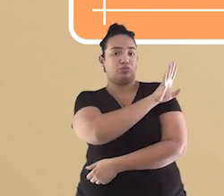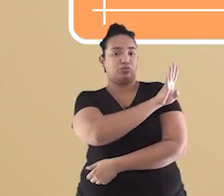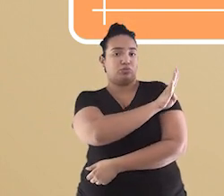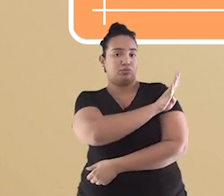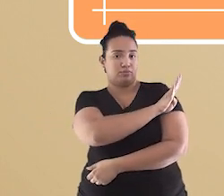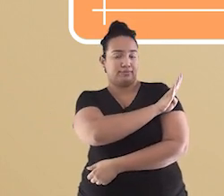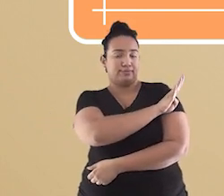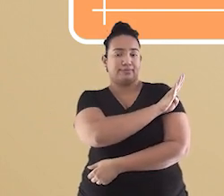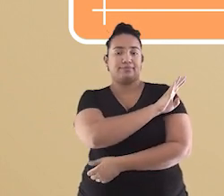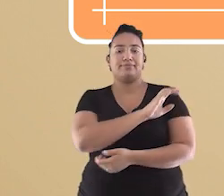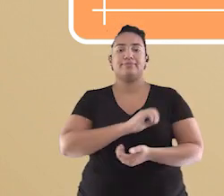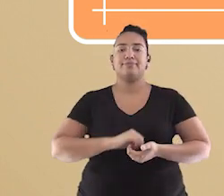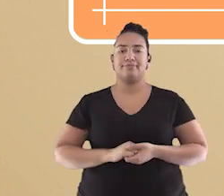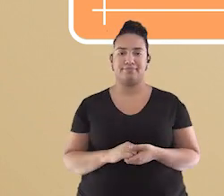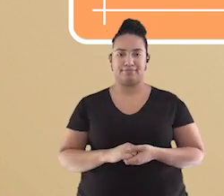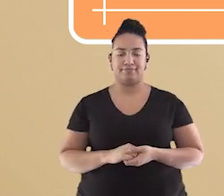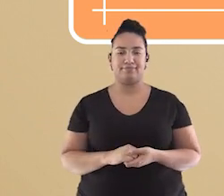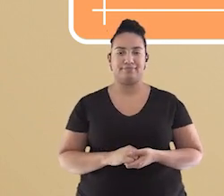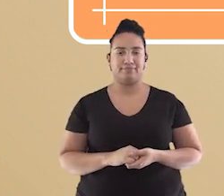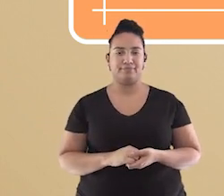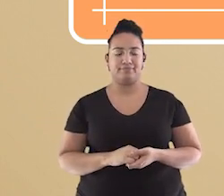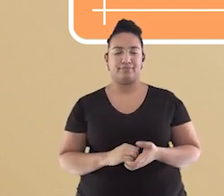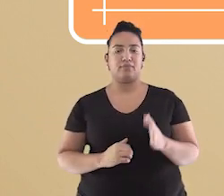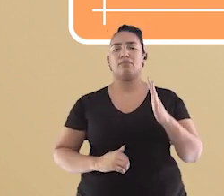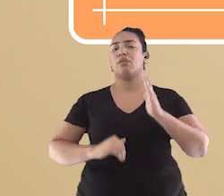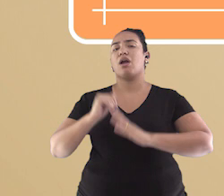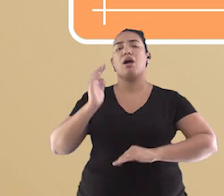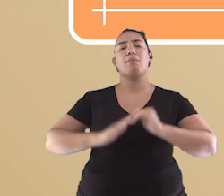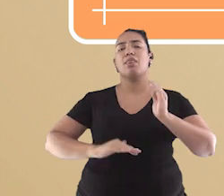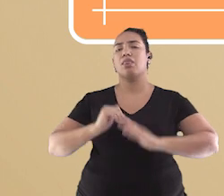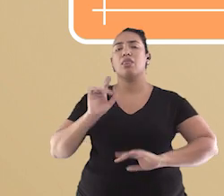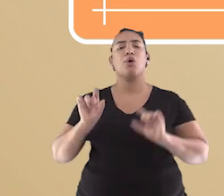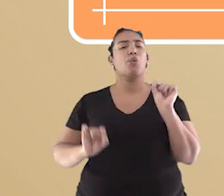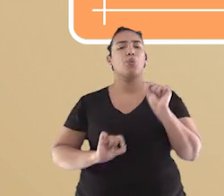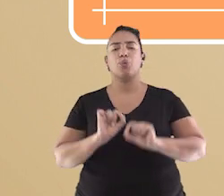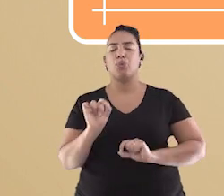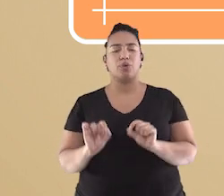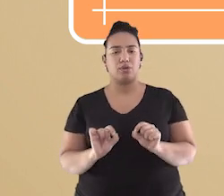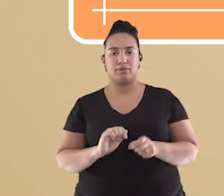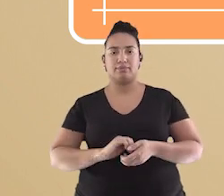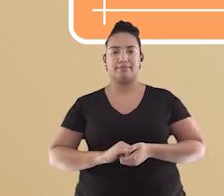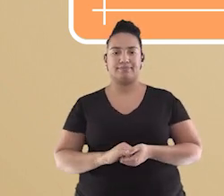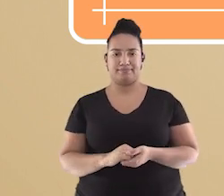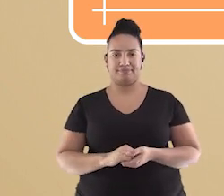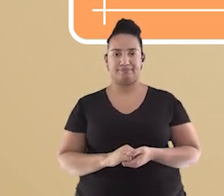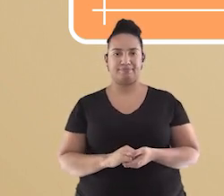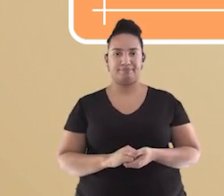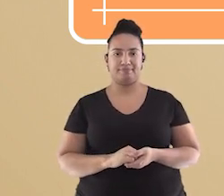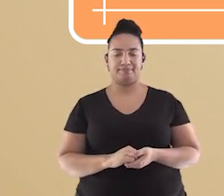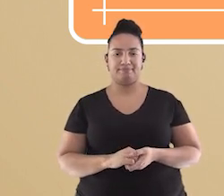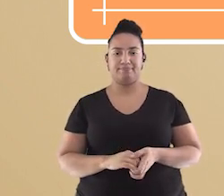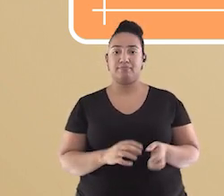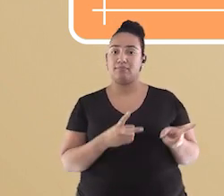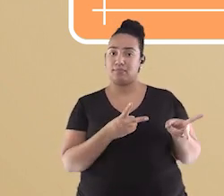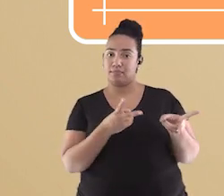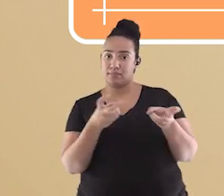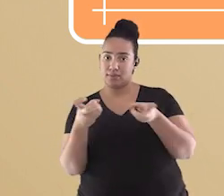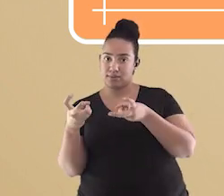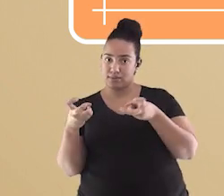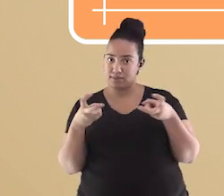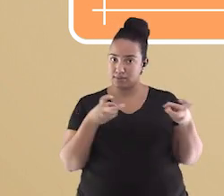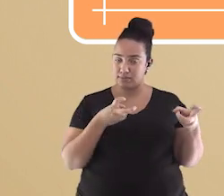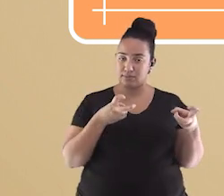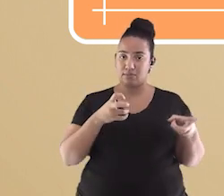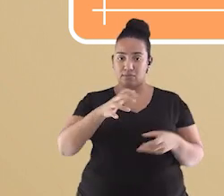ano do ensino fundamental, anos iniciais, e irá trabalhar com a seguinte habilidade da BNCC: identificar